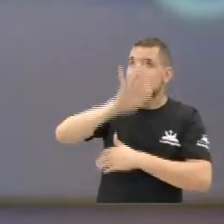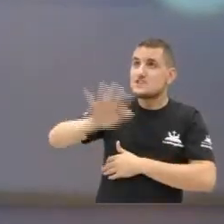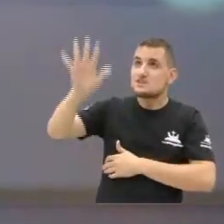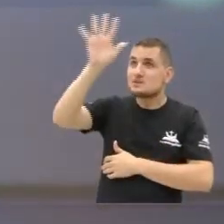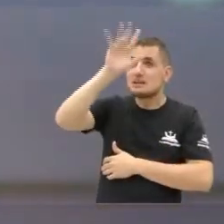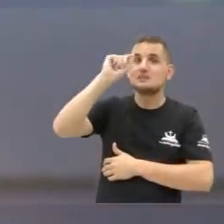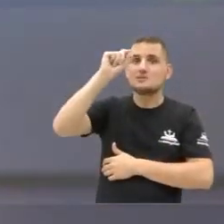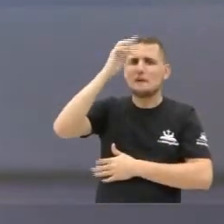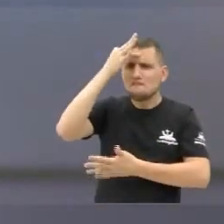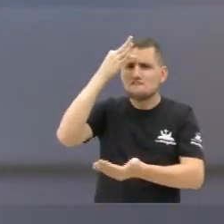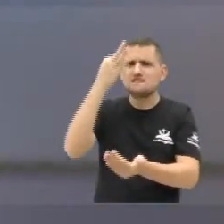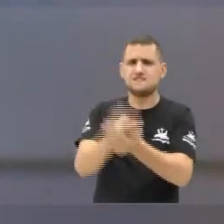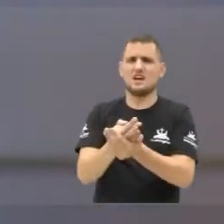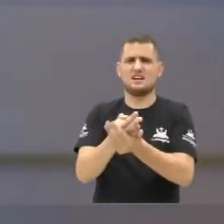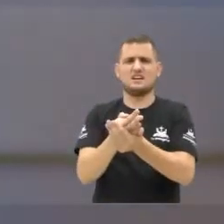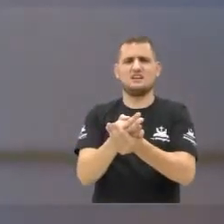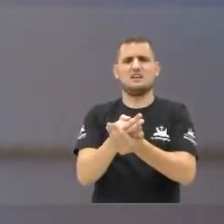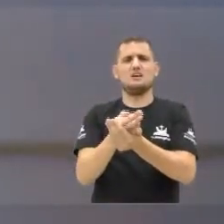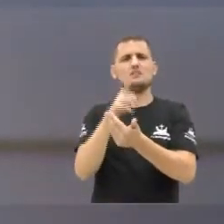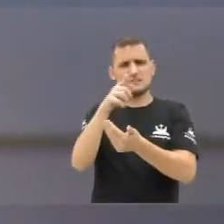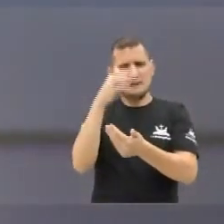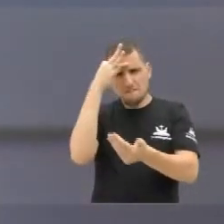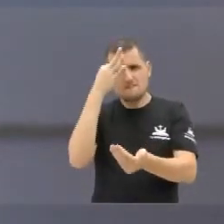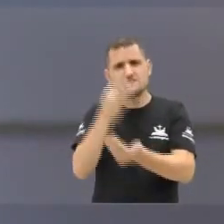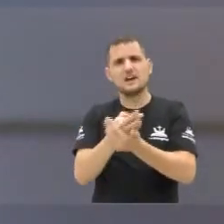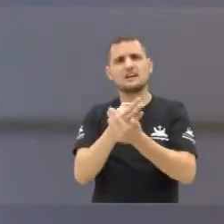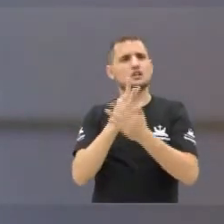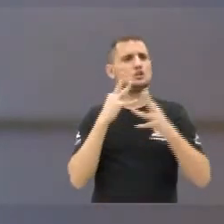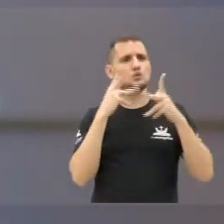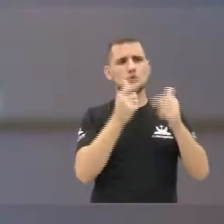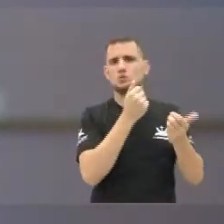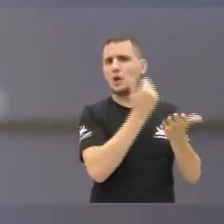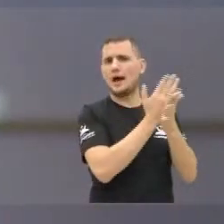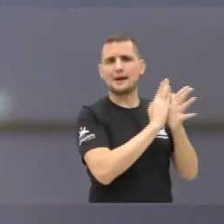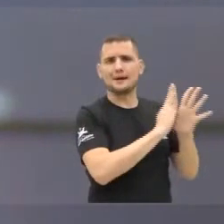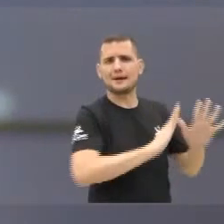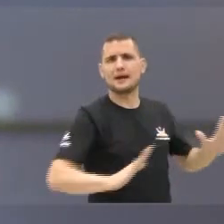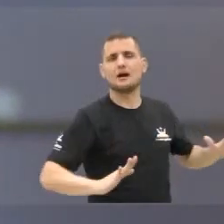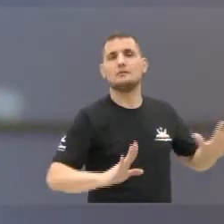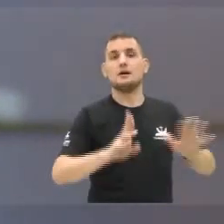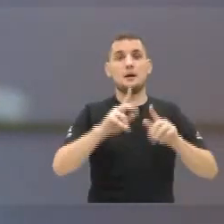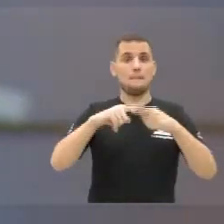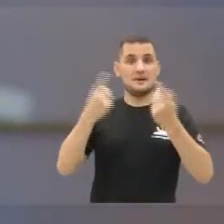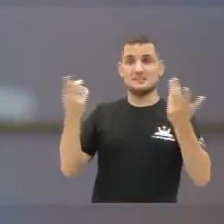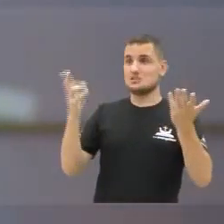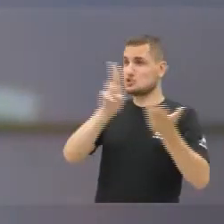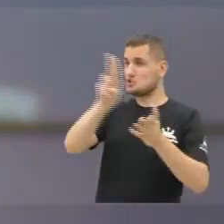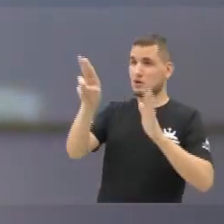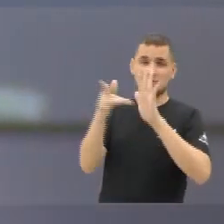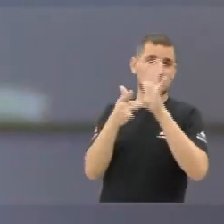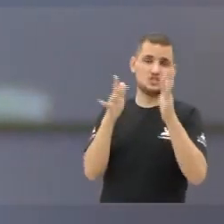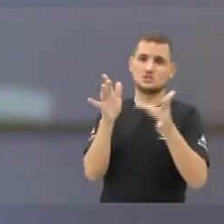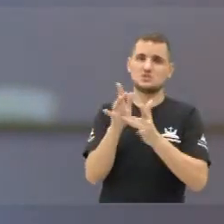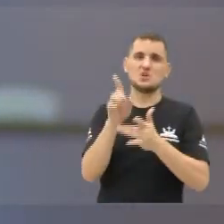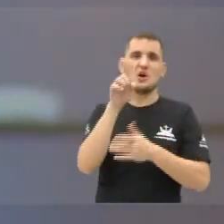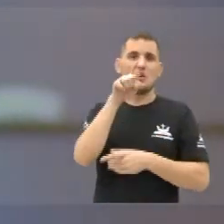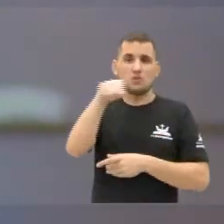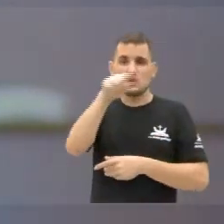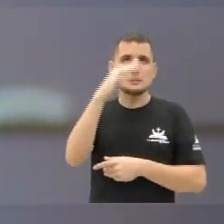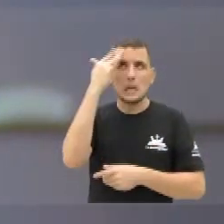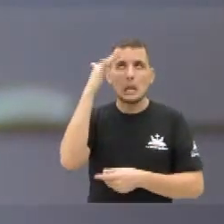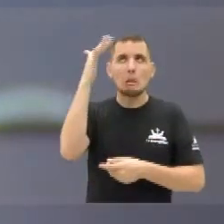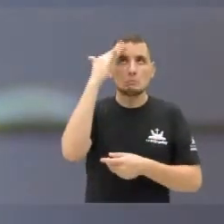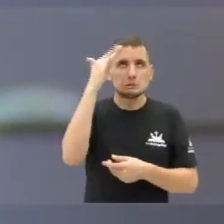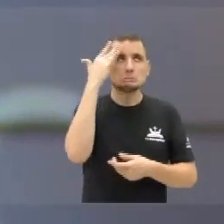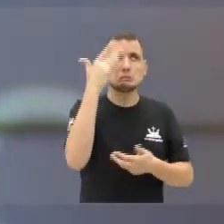é mais antecipada do que não se vê. Em nome de Jesus agora, você não vai ficar mais imaginando